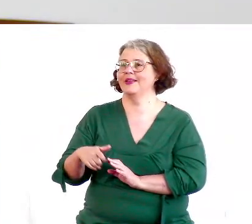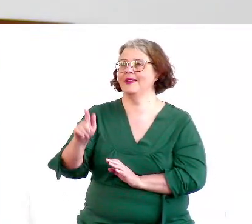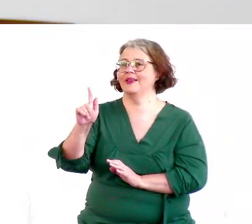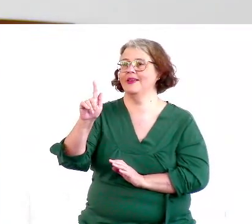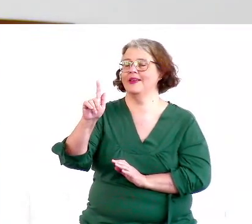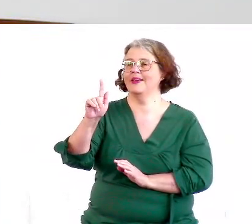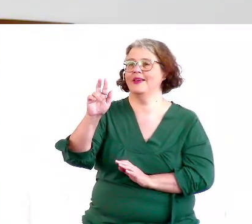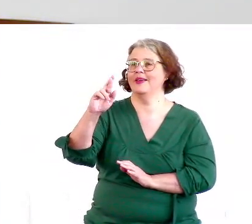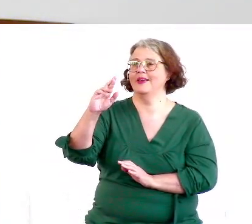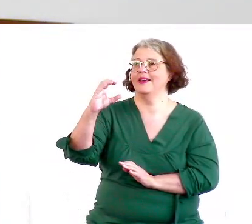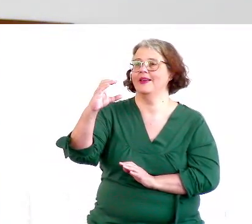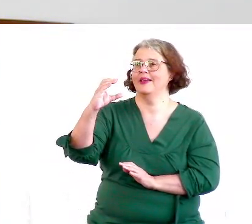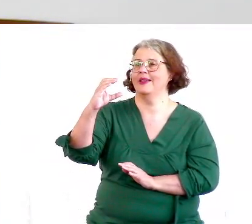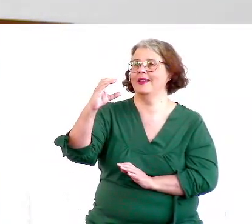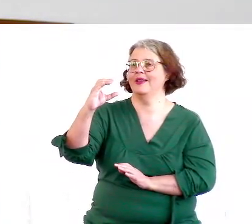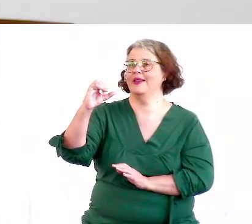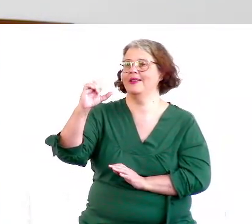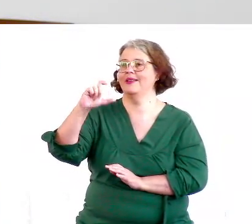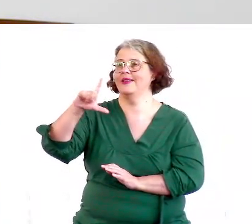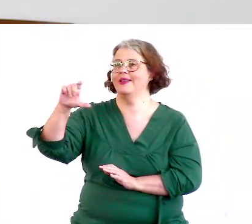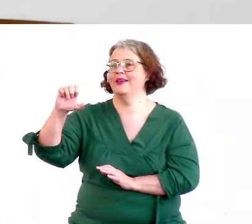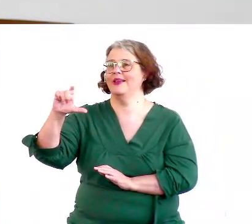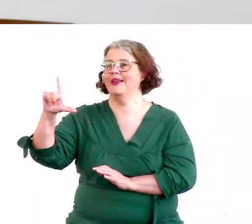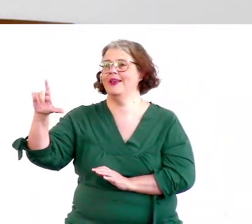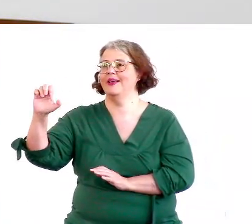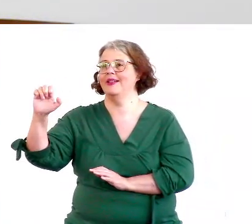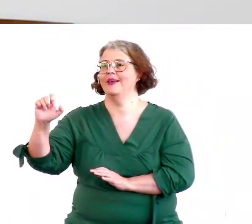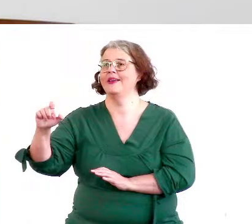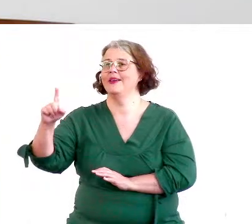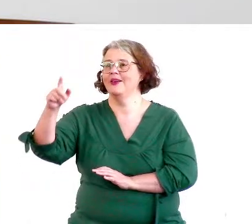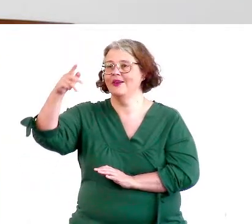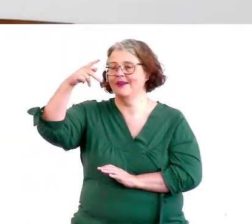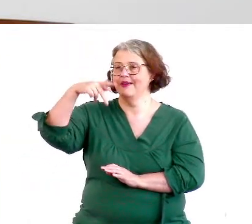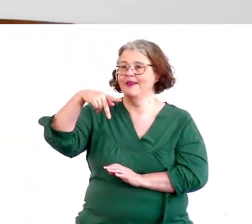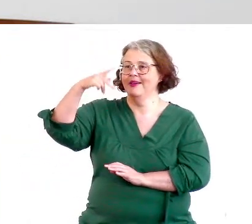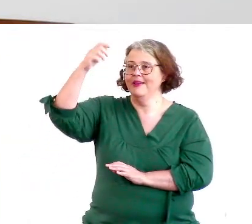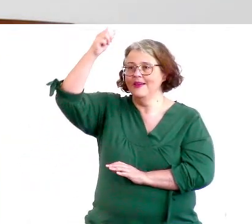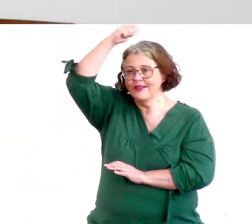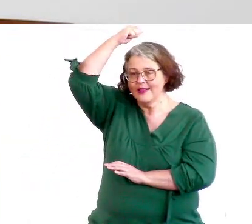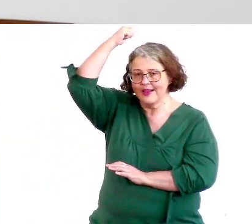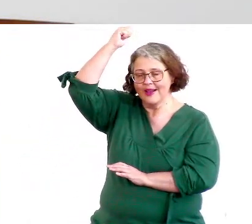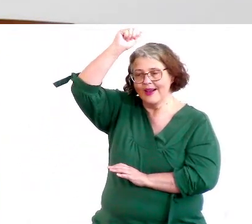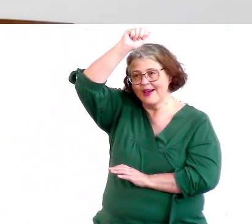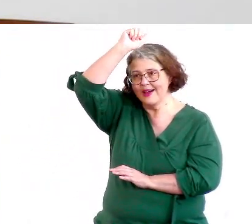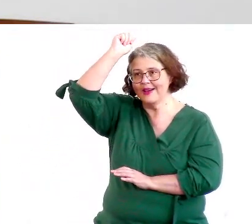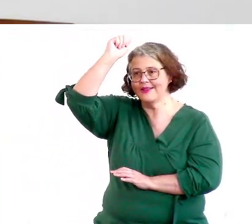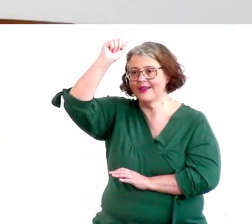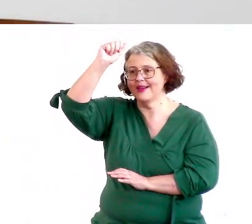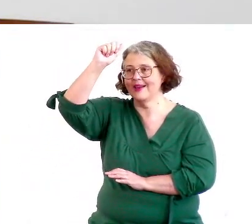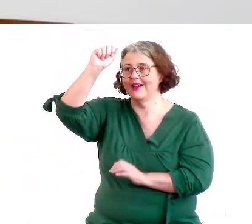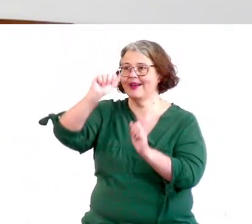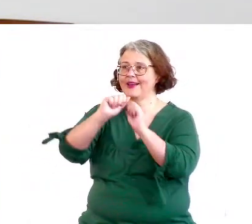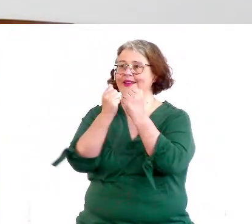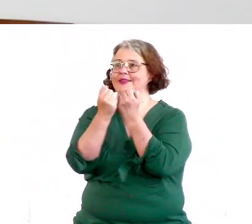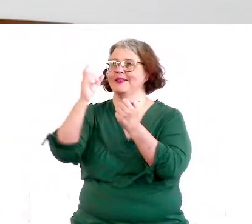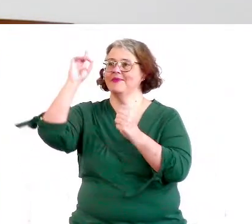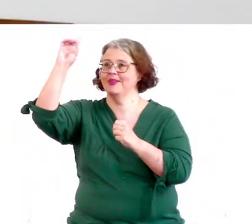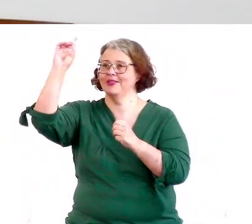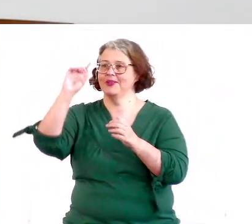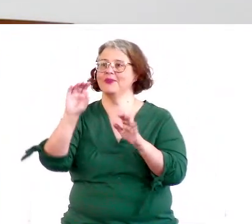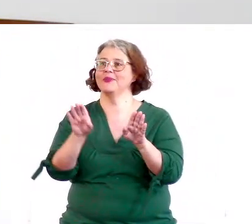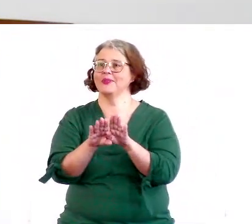São Bernardo. Onde estão? Lá em cima, já recebendo os cumprimentos também dos nossos irmãos. Que bom que vocês vieram, uma